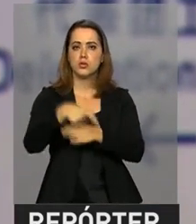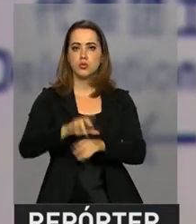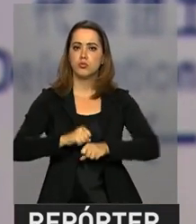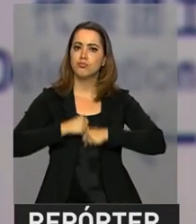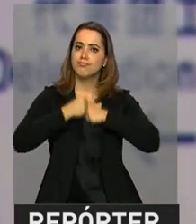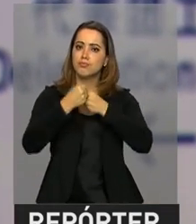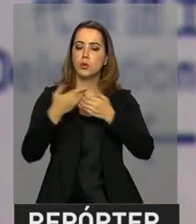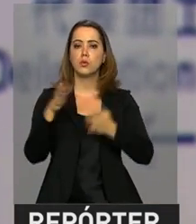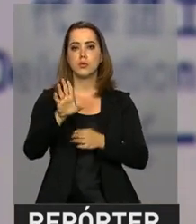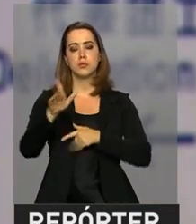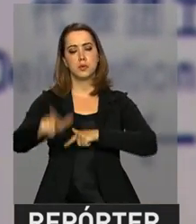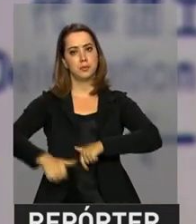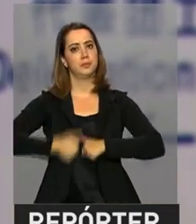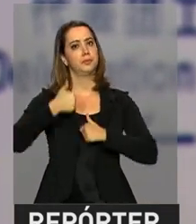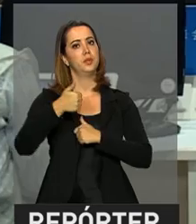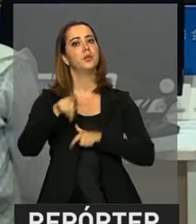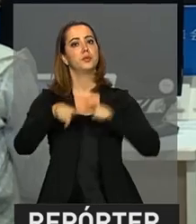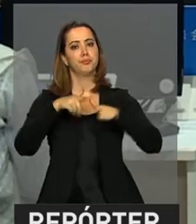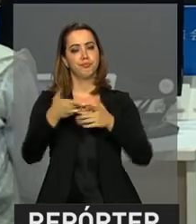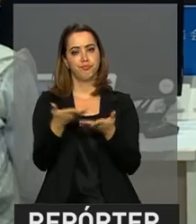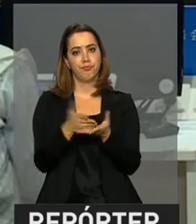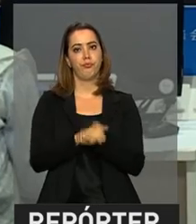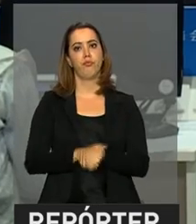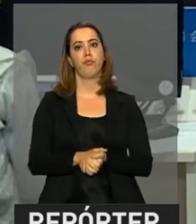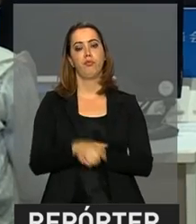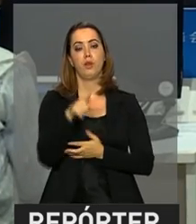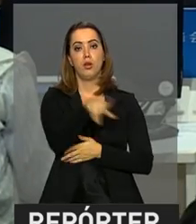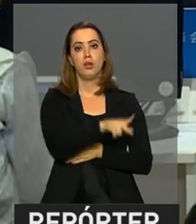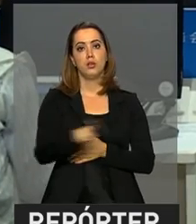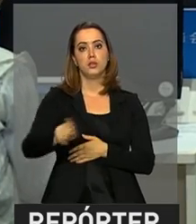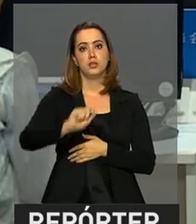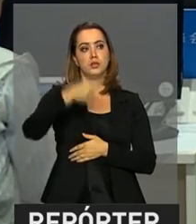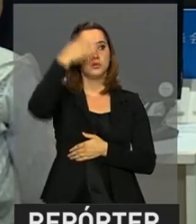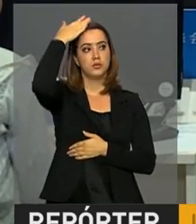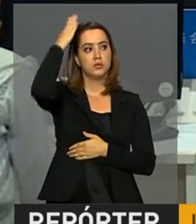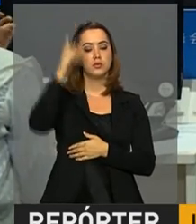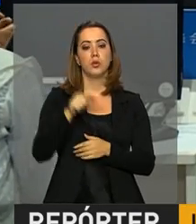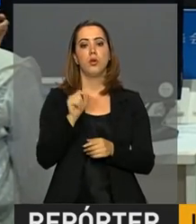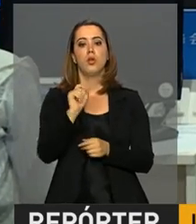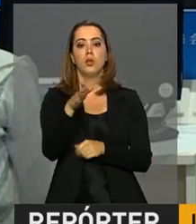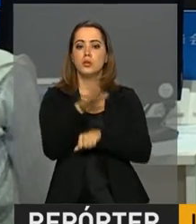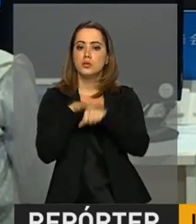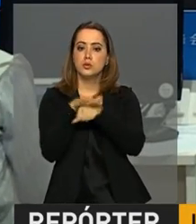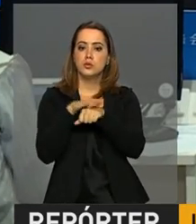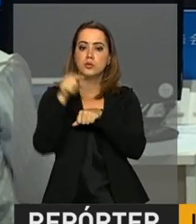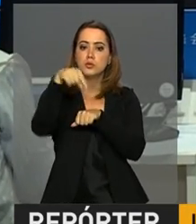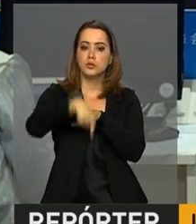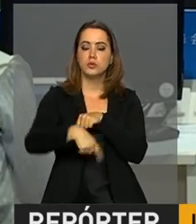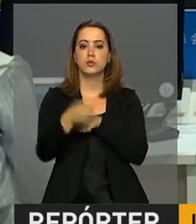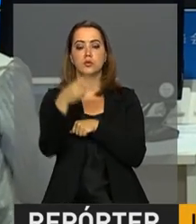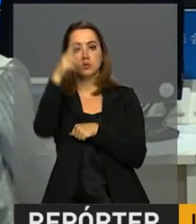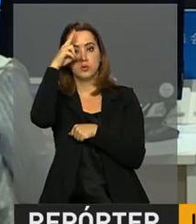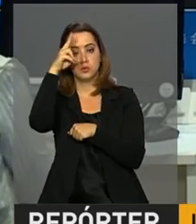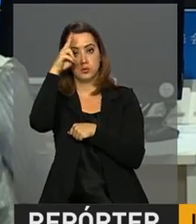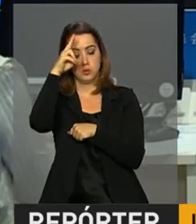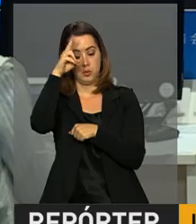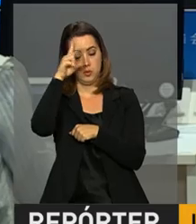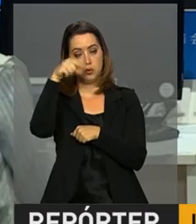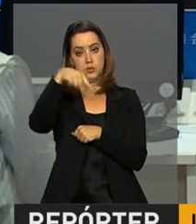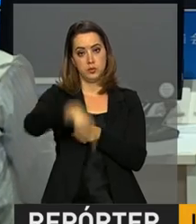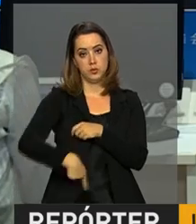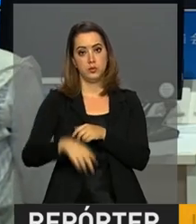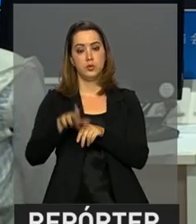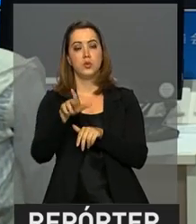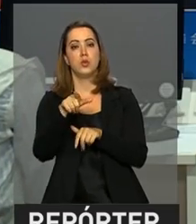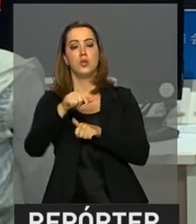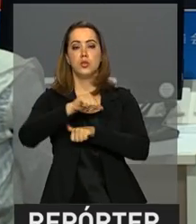empenho para poder melhorar a sua situação. O presidente Michel Temer discursou nesta segunda-feira na sessão sobre desenvolvimento